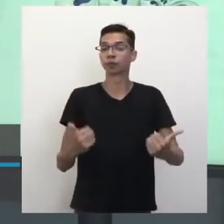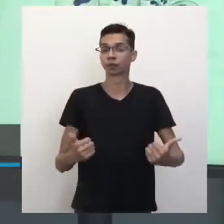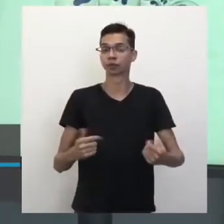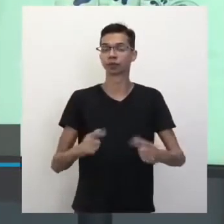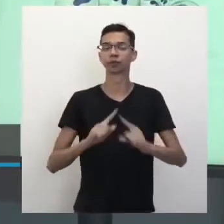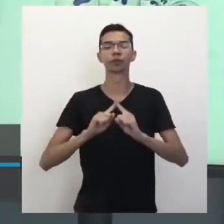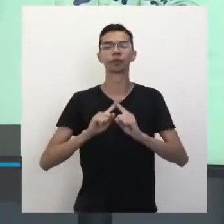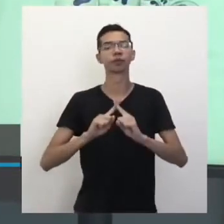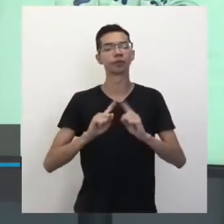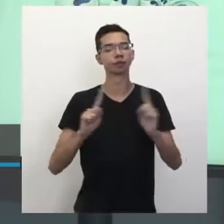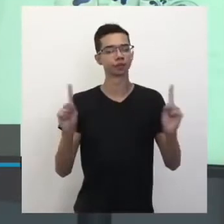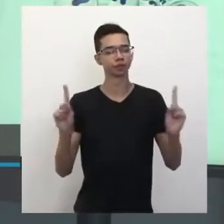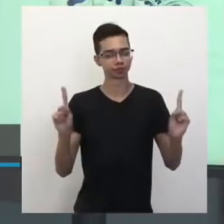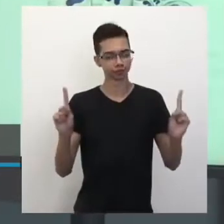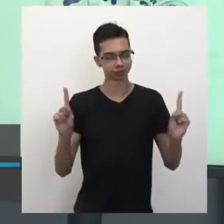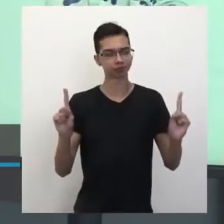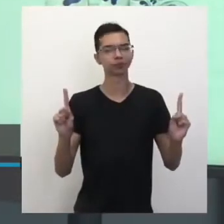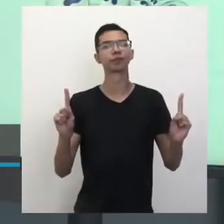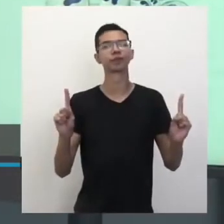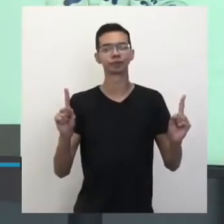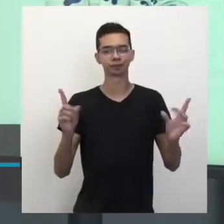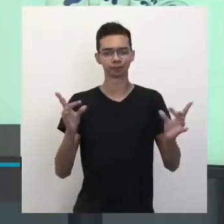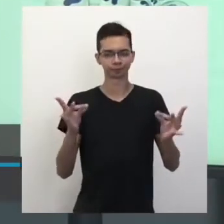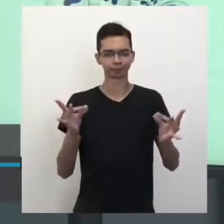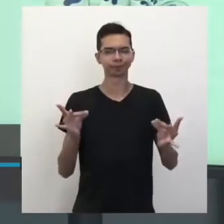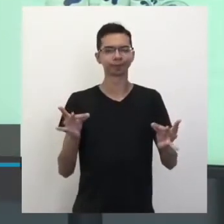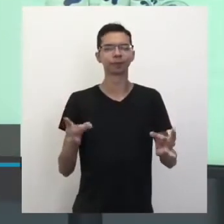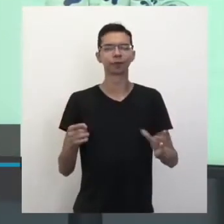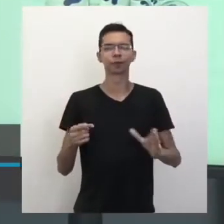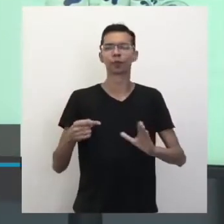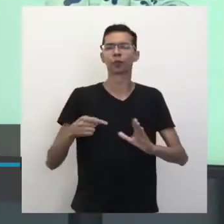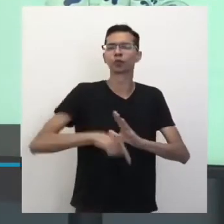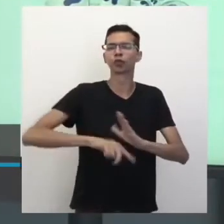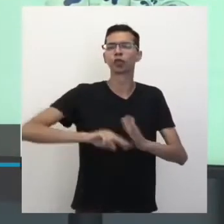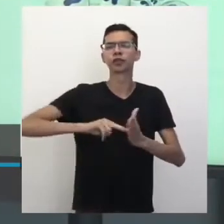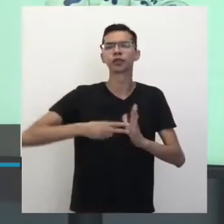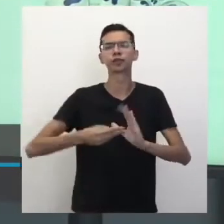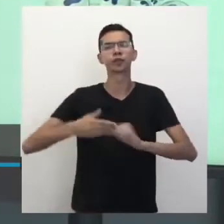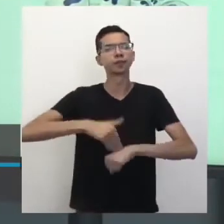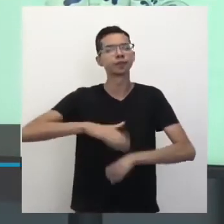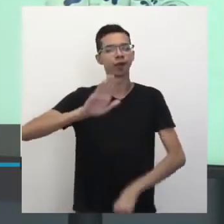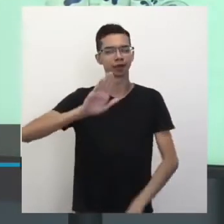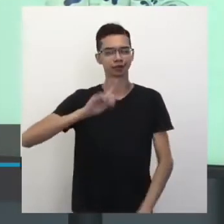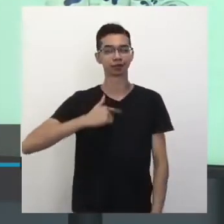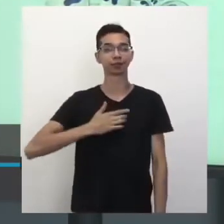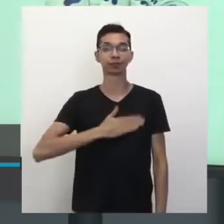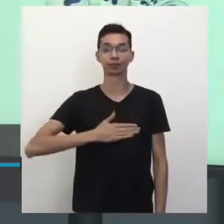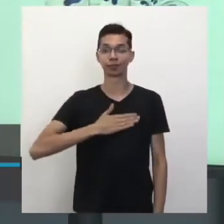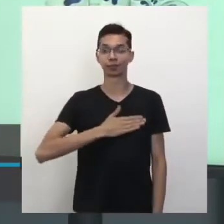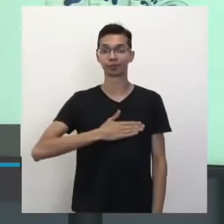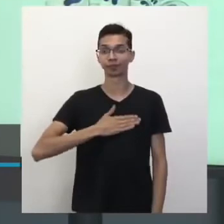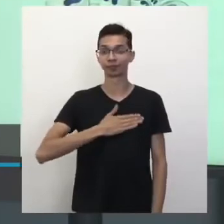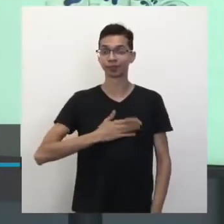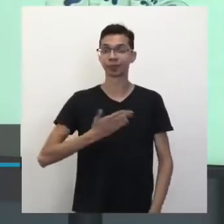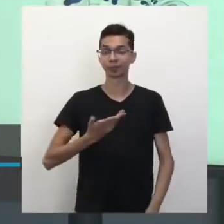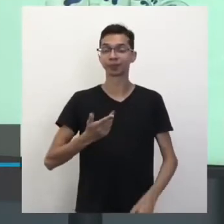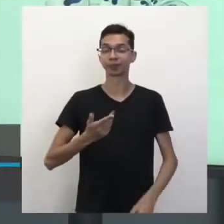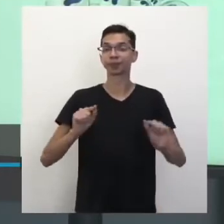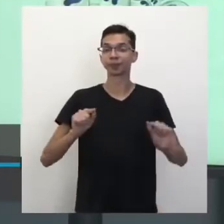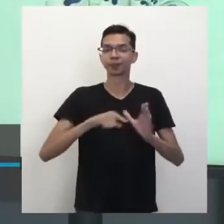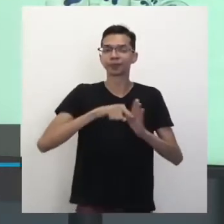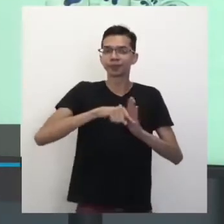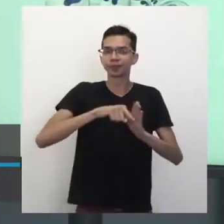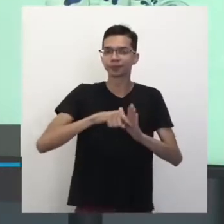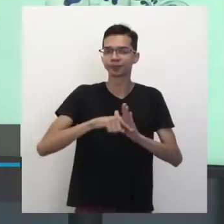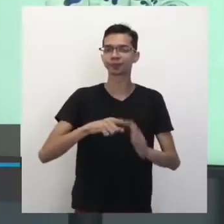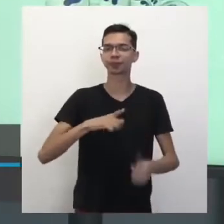têm um embasamento um pouco mais aprofundado em alguns. Então, já para facilitar, eu gosto de referências, eu peguei a referência do dicionário Aurélio, está o